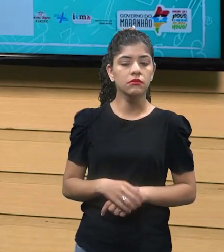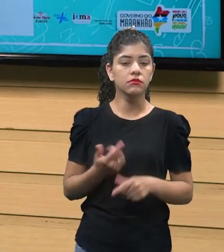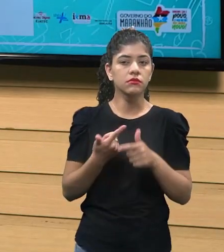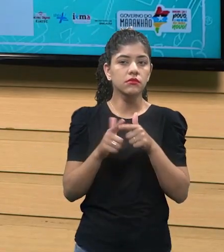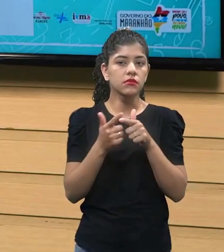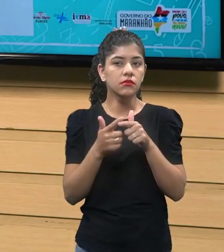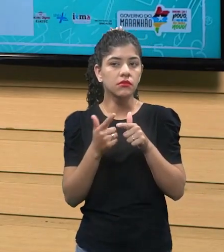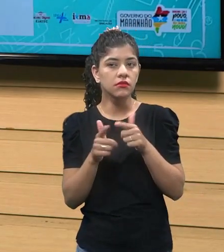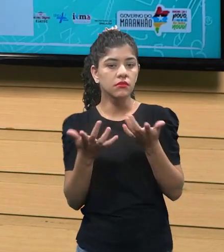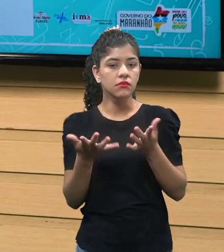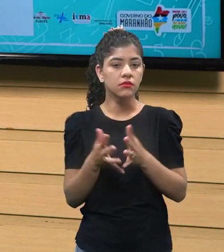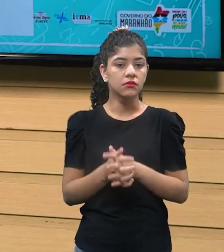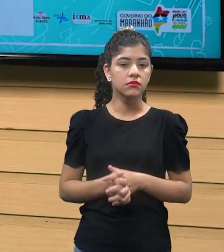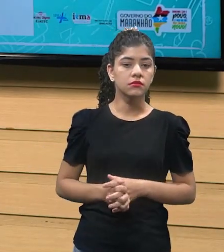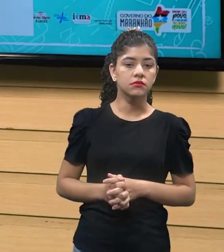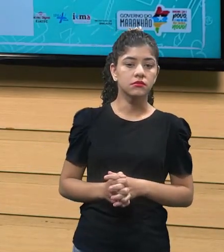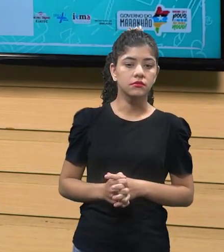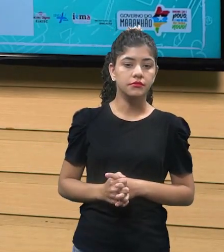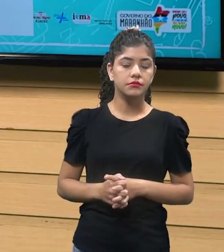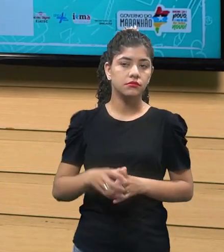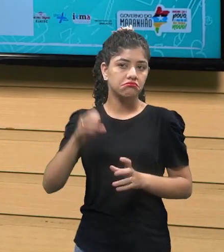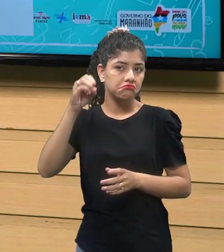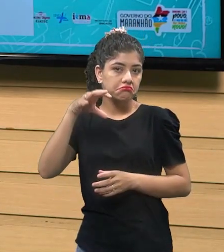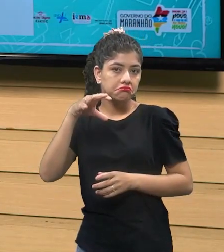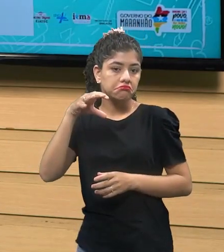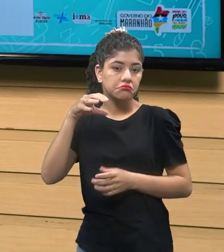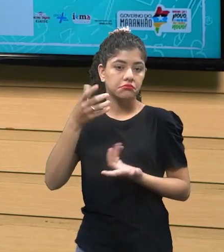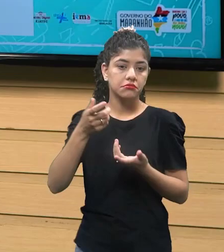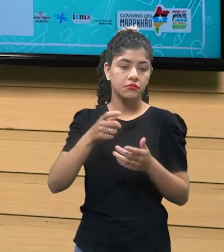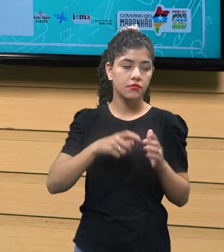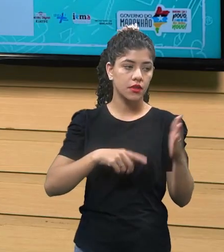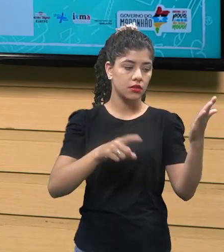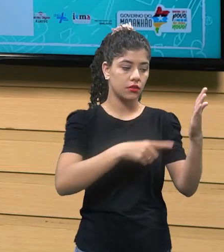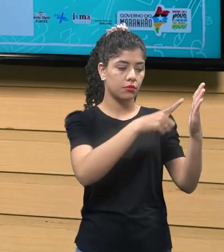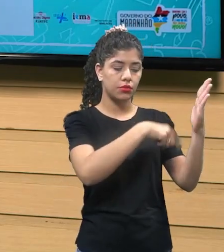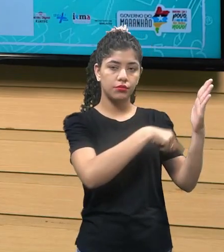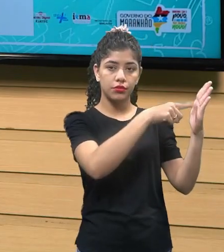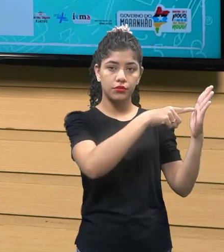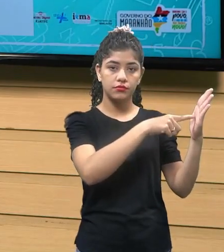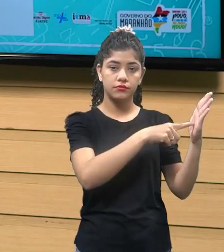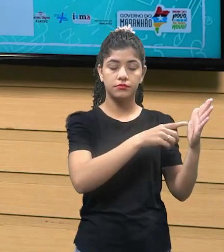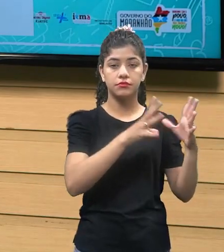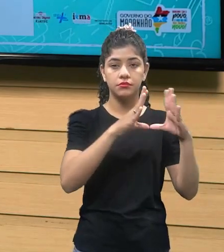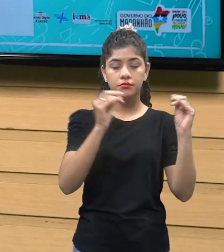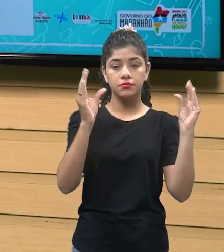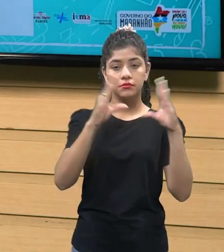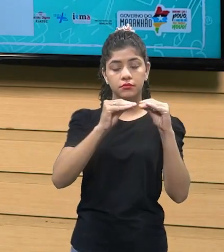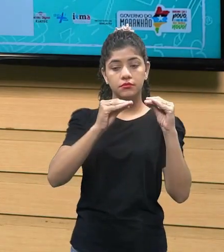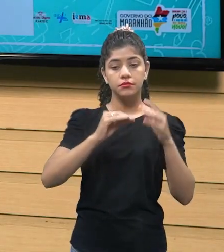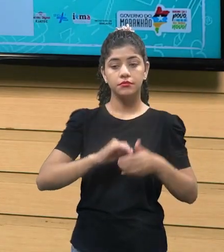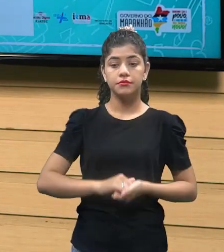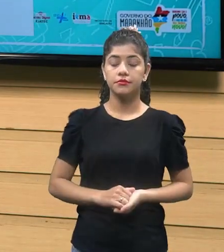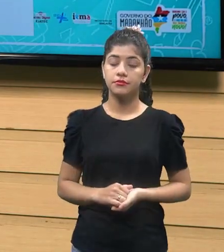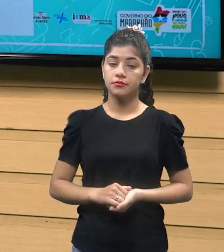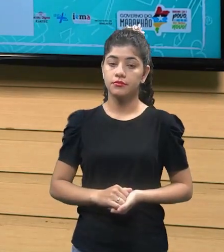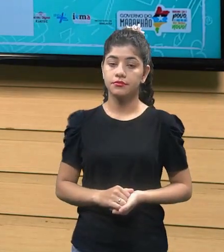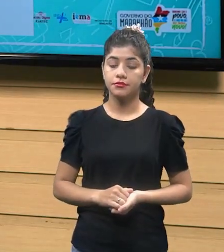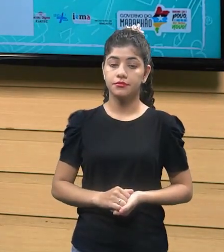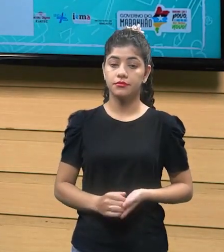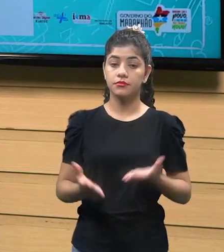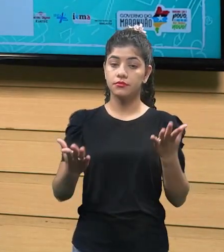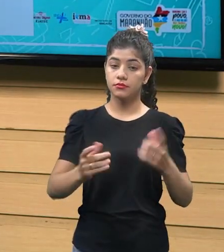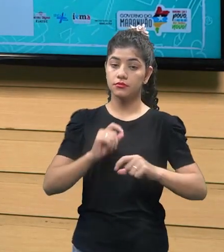lâmpada e ver se ela está plugada, se está ligada, se o interruptor está ligado. Se não tiver ligado, a gente vai